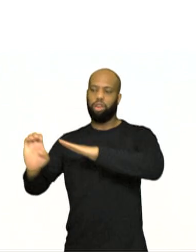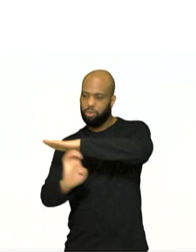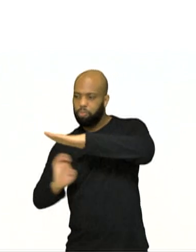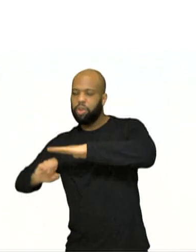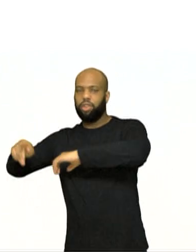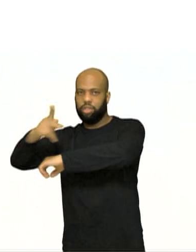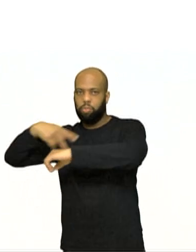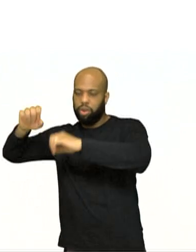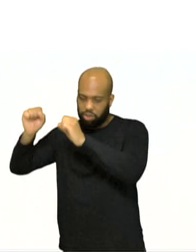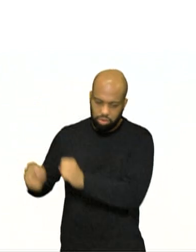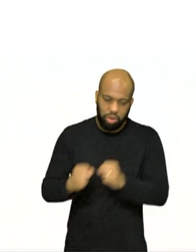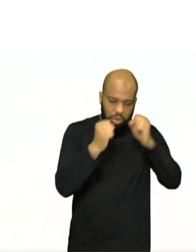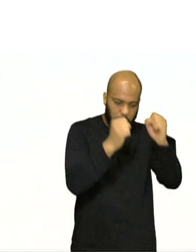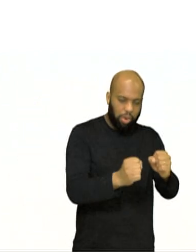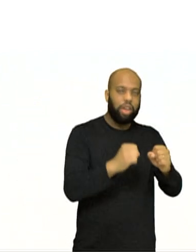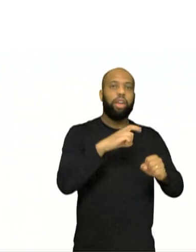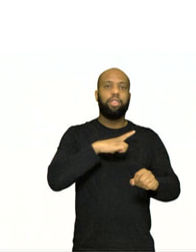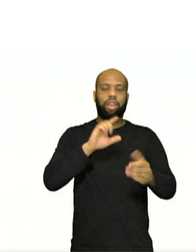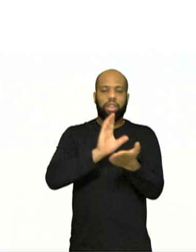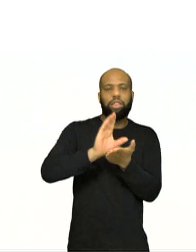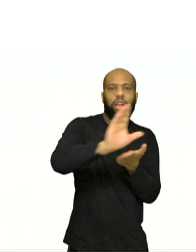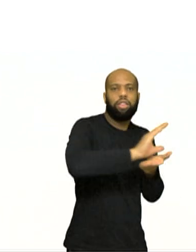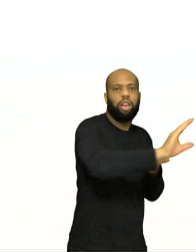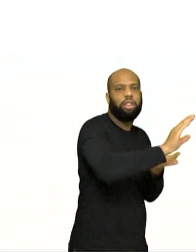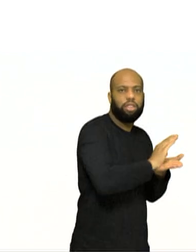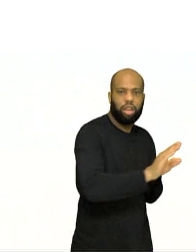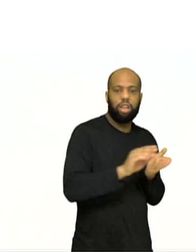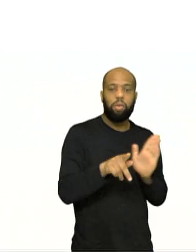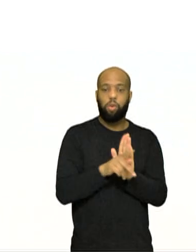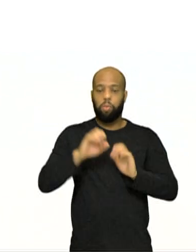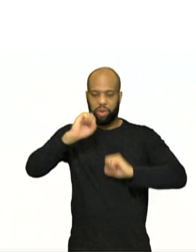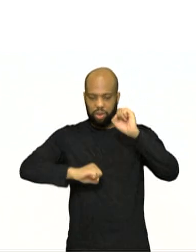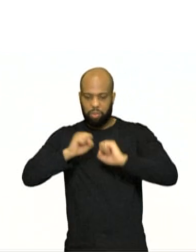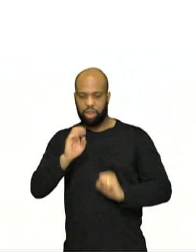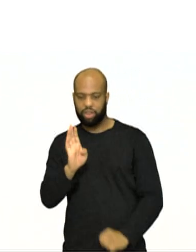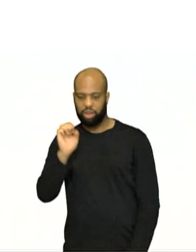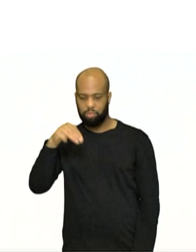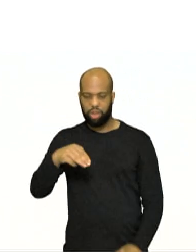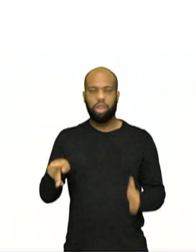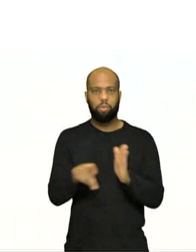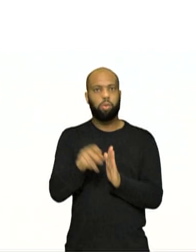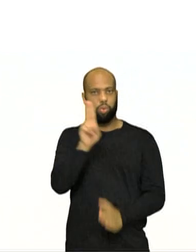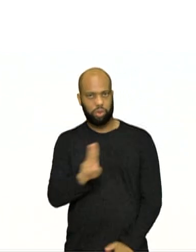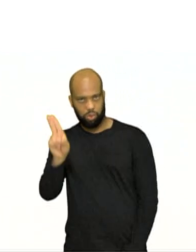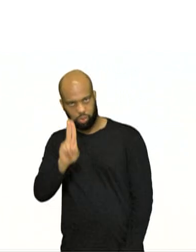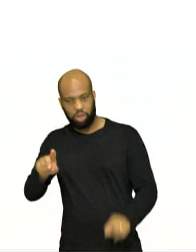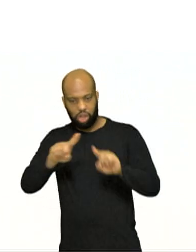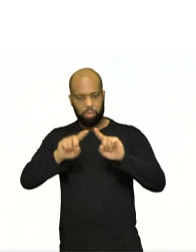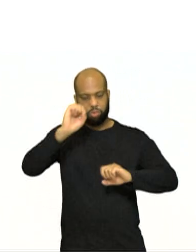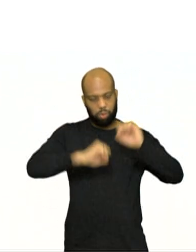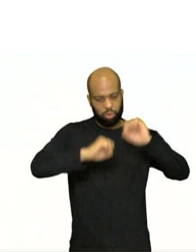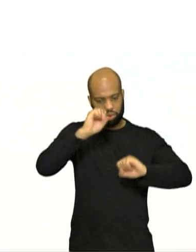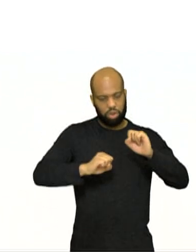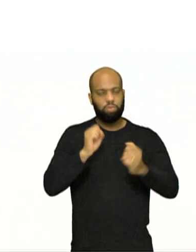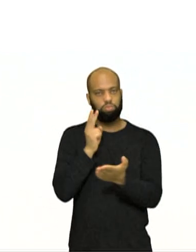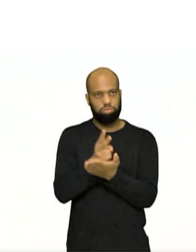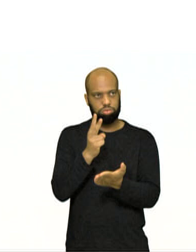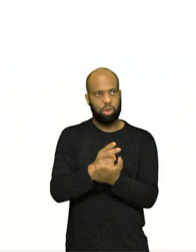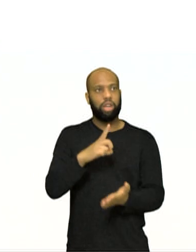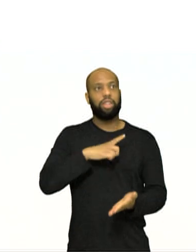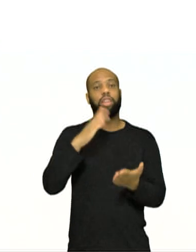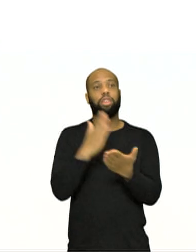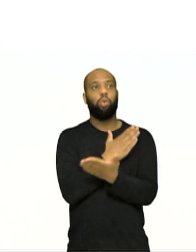dos investimentos na indústria de bens de consumo, a indústria de bens de produção ainda prevalece no país. Destacam-se as